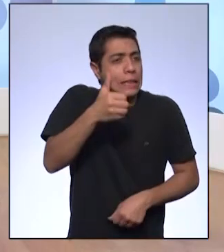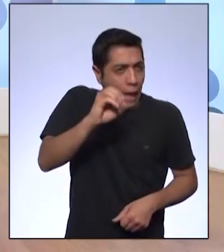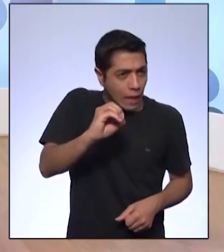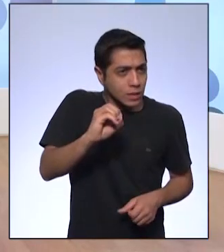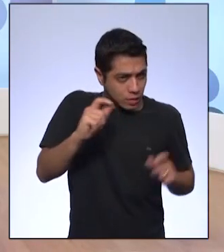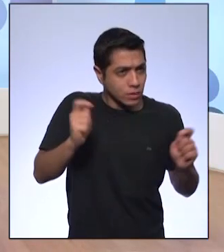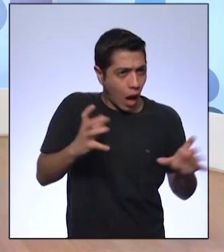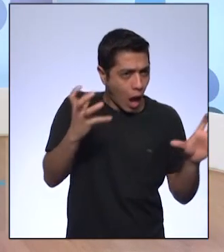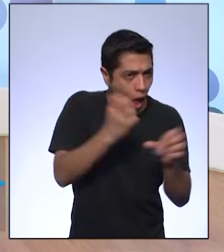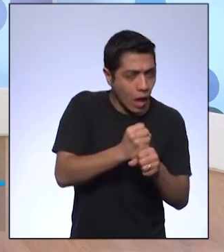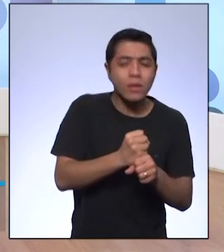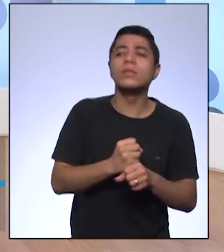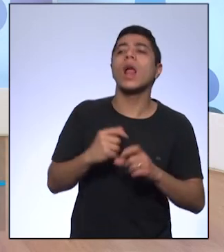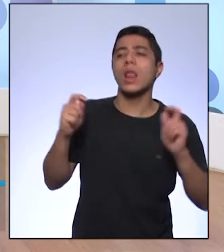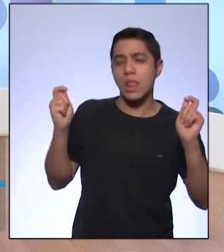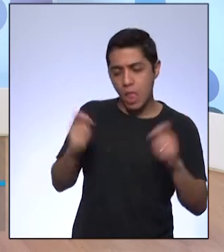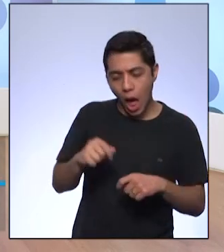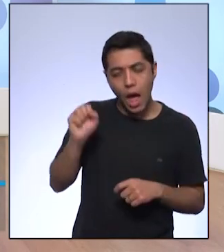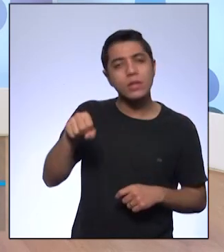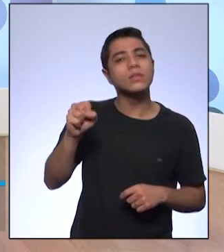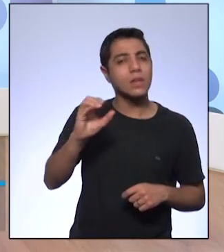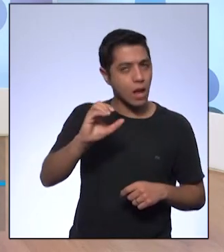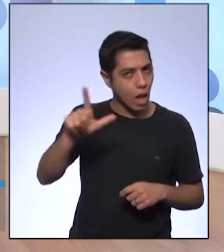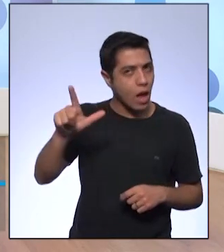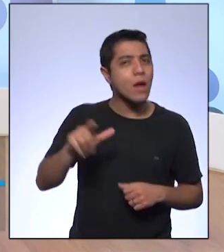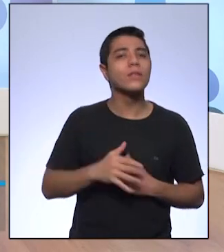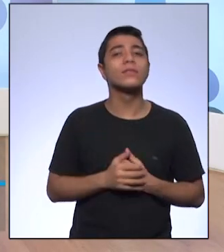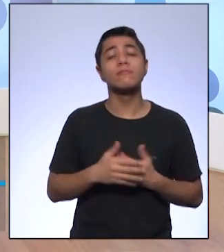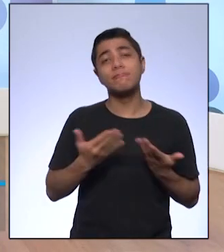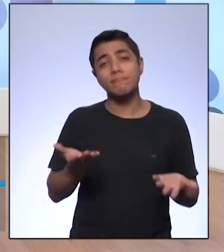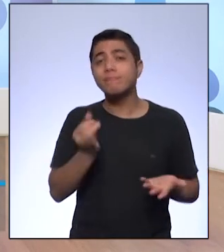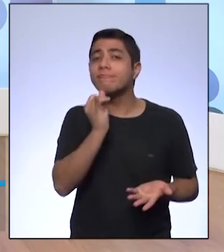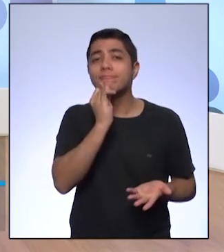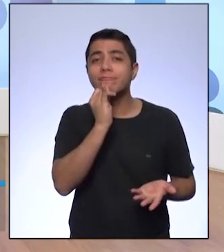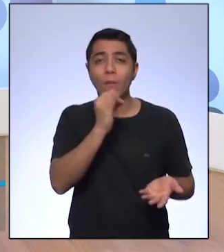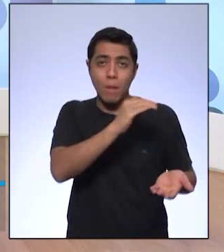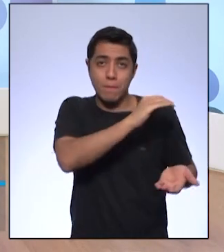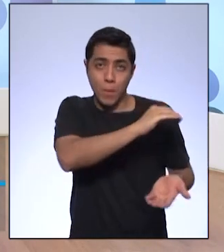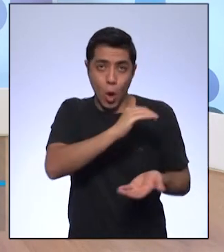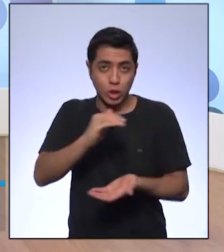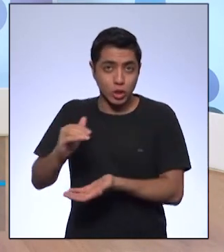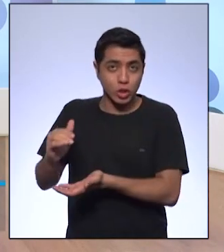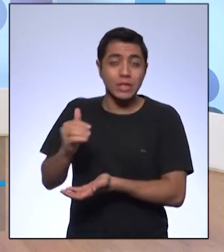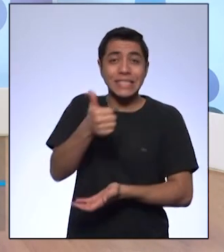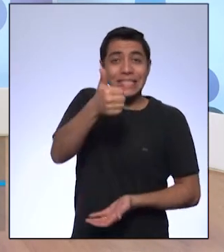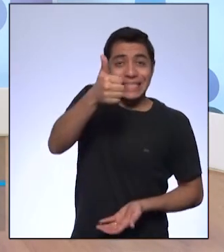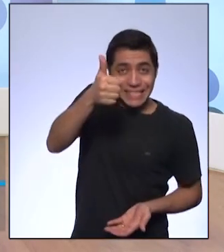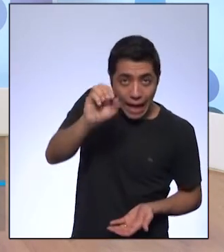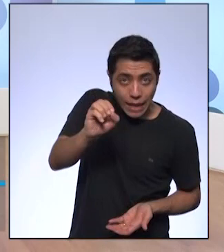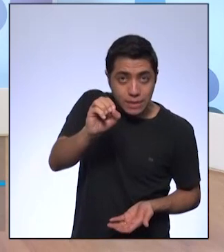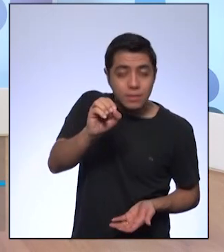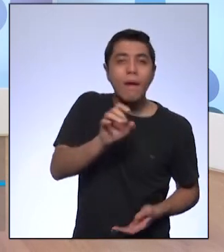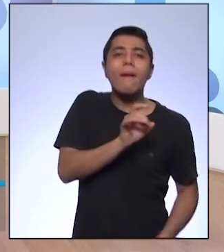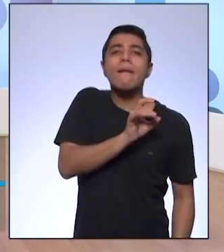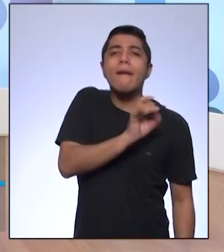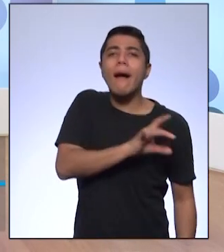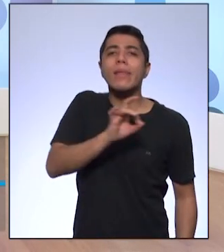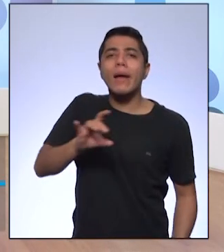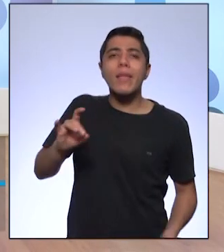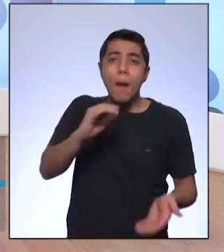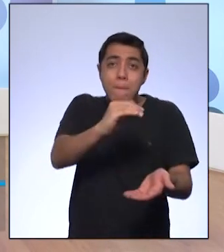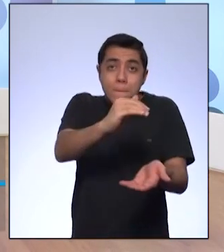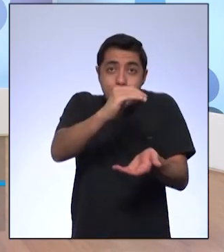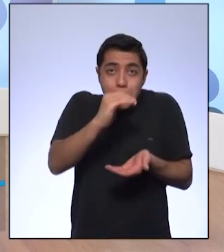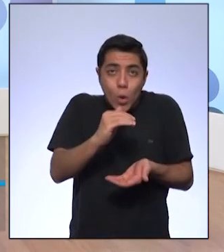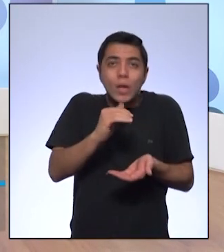na realidade a gente vai fazer assim, ó. Foram comprados 10 potes extras, cada um deles a quanto? A R$ 5,00, não é isso? Então,